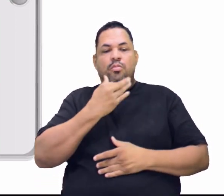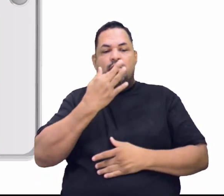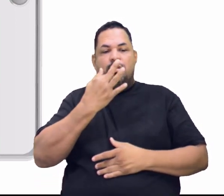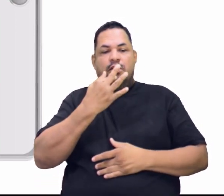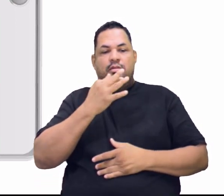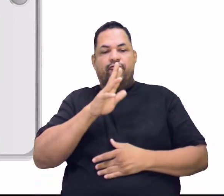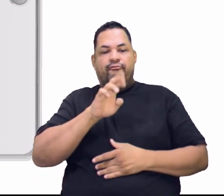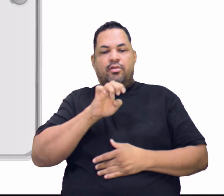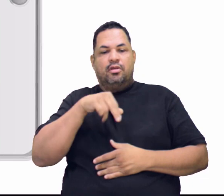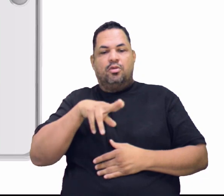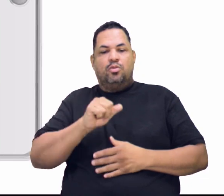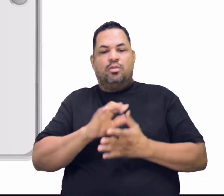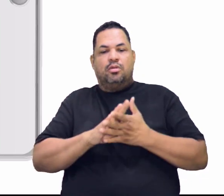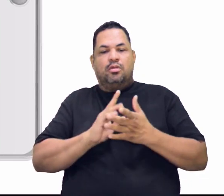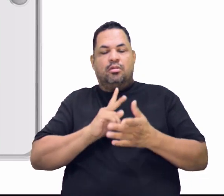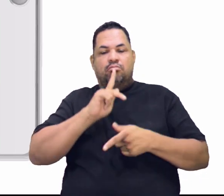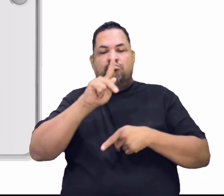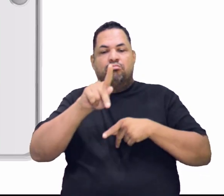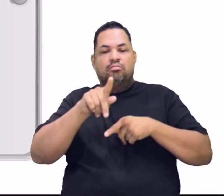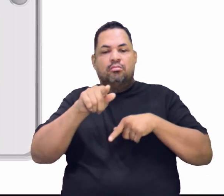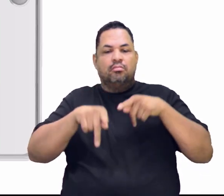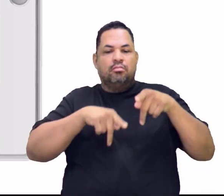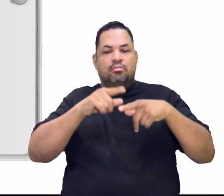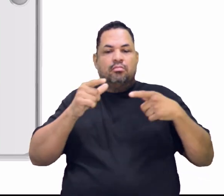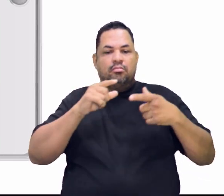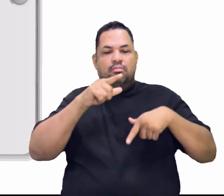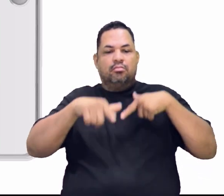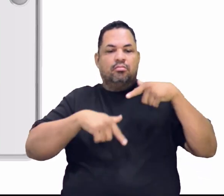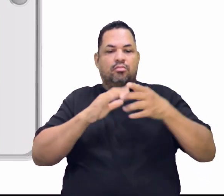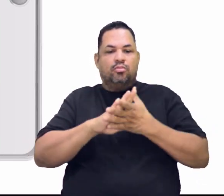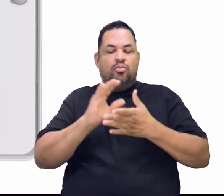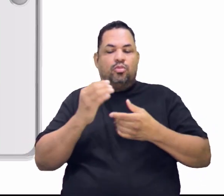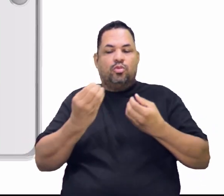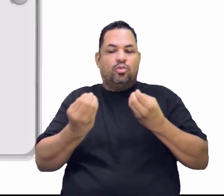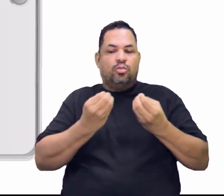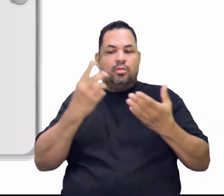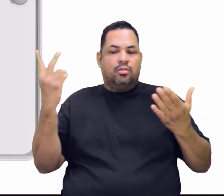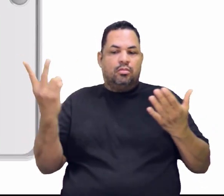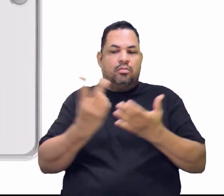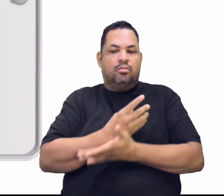Farquhar e a força de trabalho. Como que se deu a importação